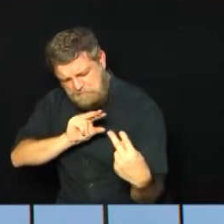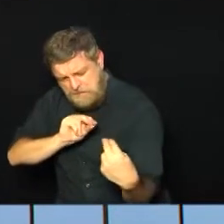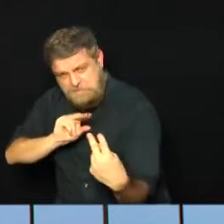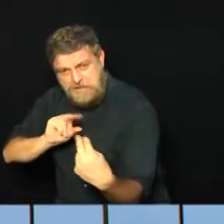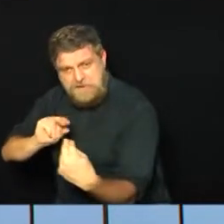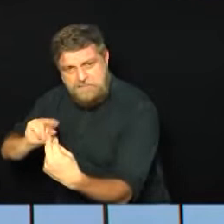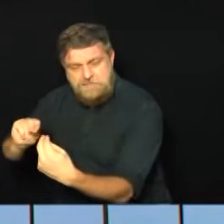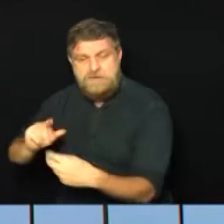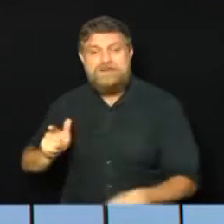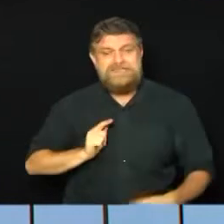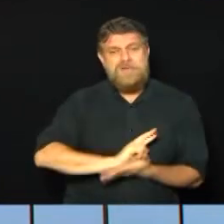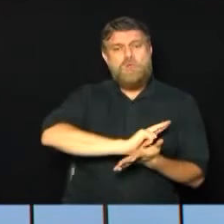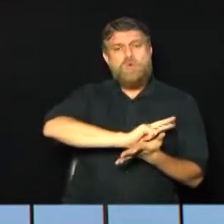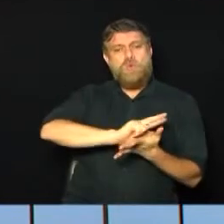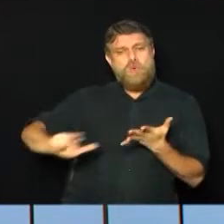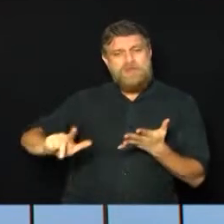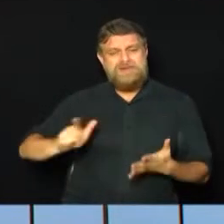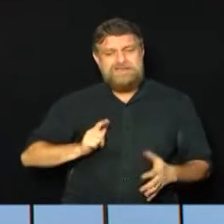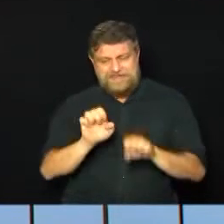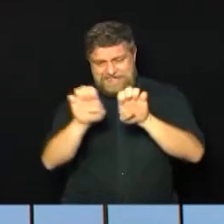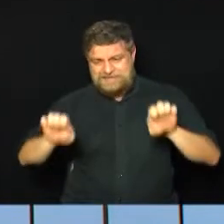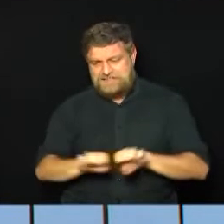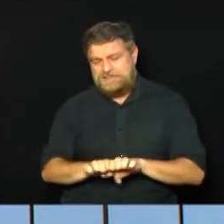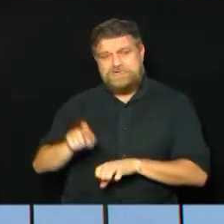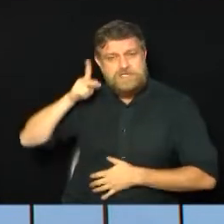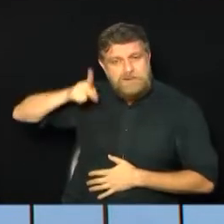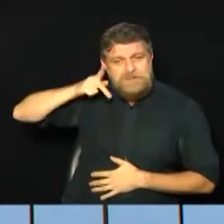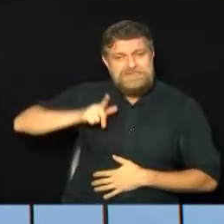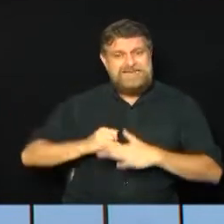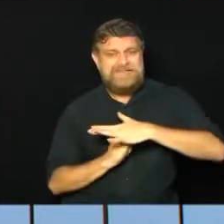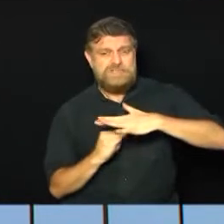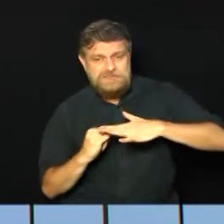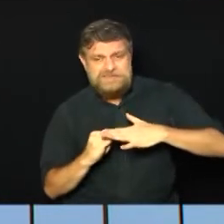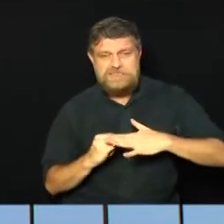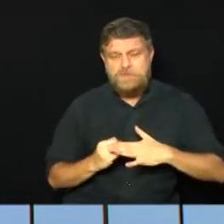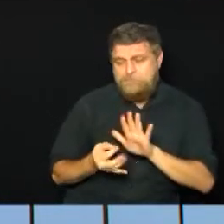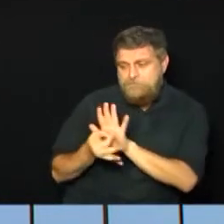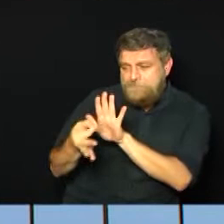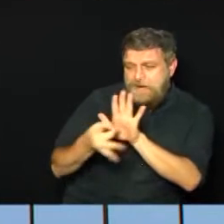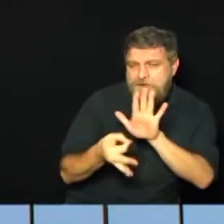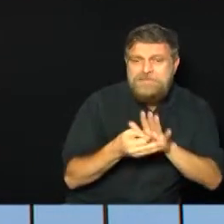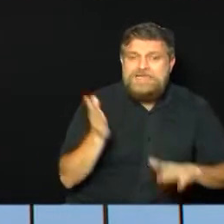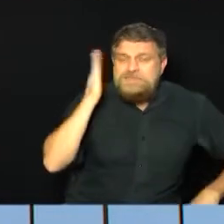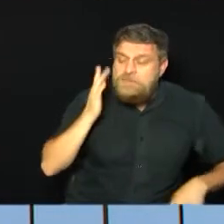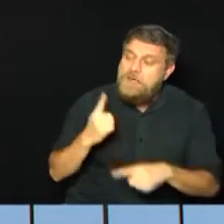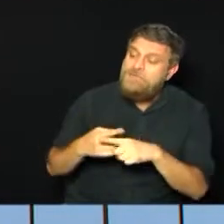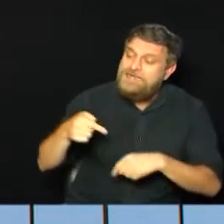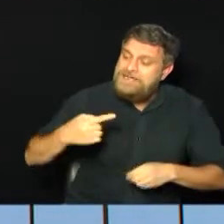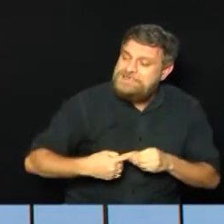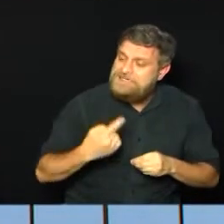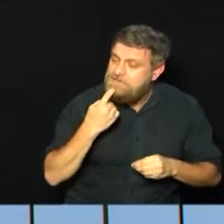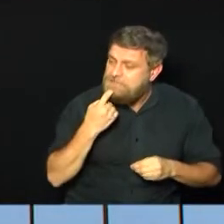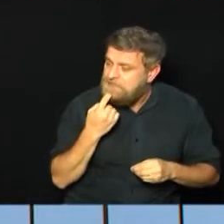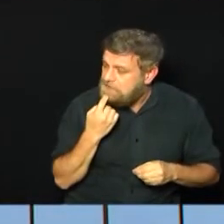secretarias, né? Envolve toda uma estratégia política, envolve entidades, escutar as empresas, por que você não vai construir aqui, o que precisa